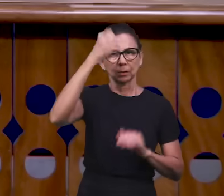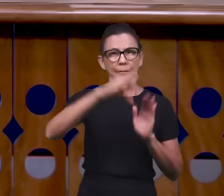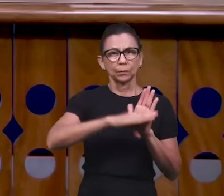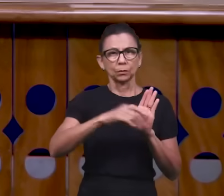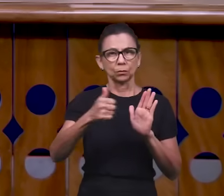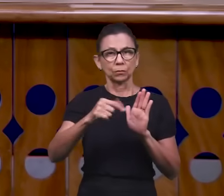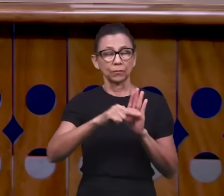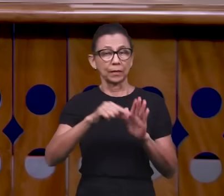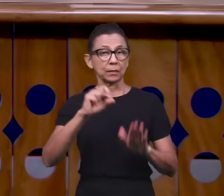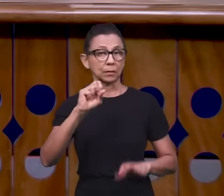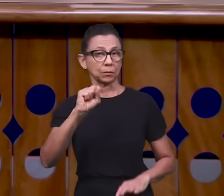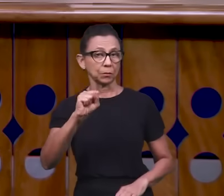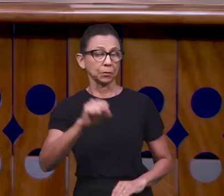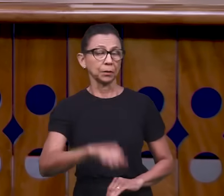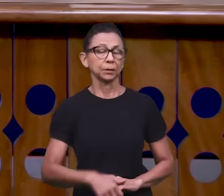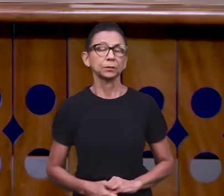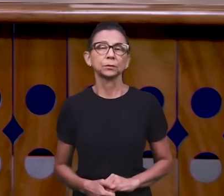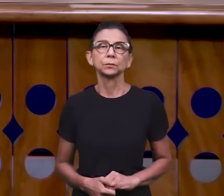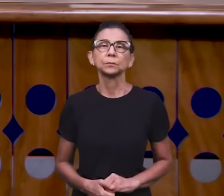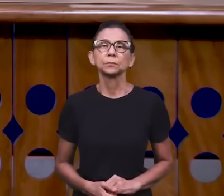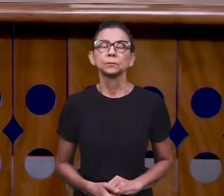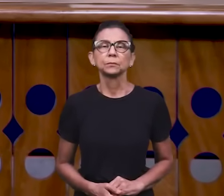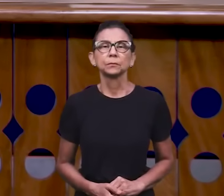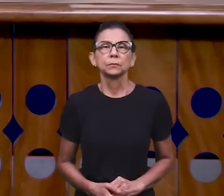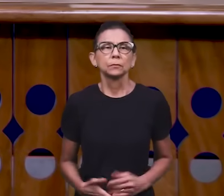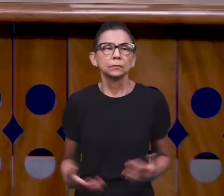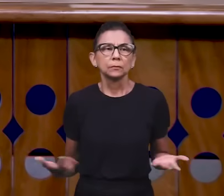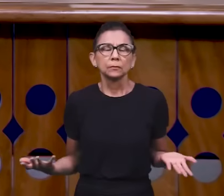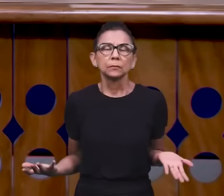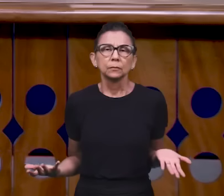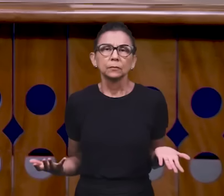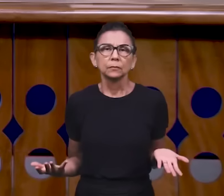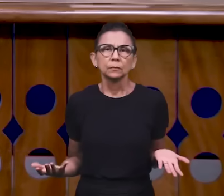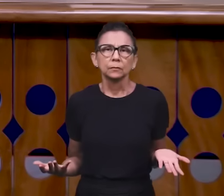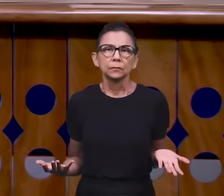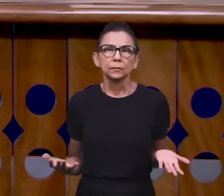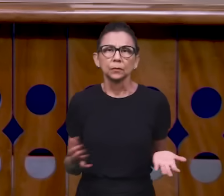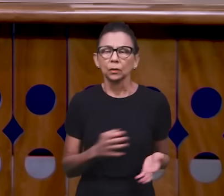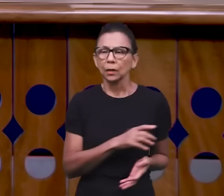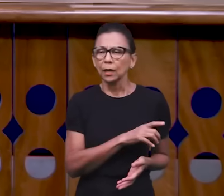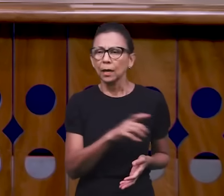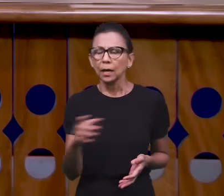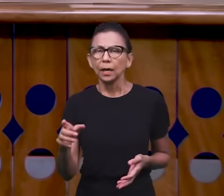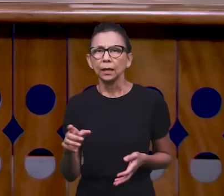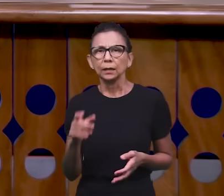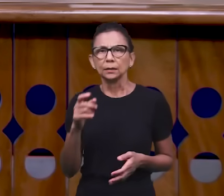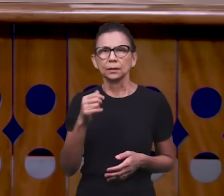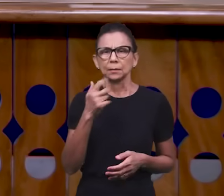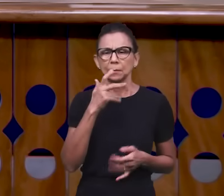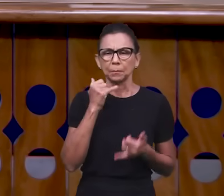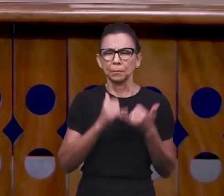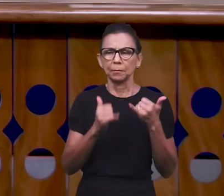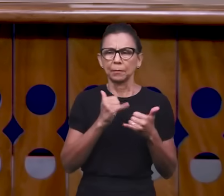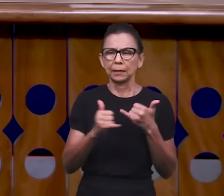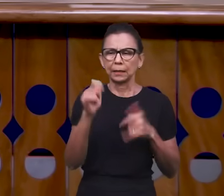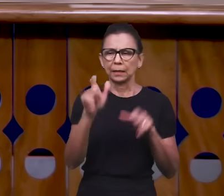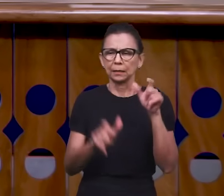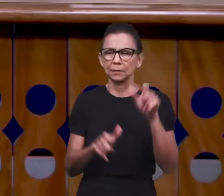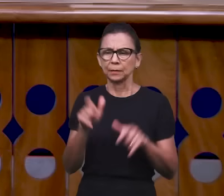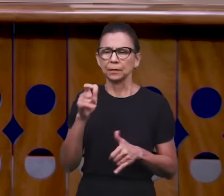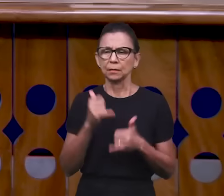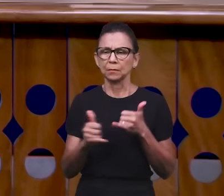por exemplo, nós podemos ver escrito a expressão que diz assim: ora, estes da mesma sorte, quais sonhadores